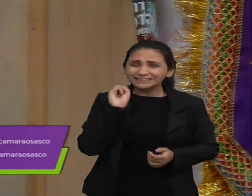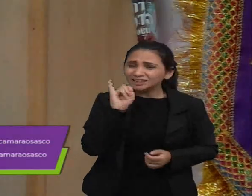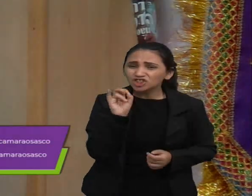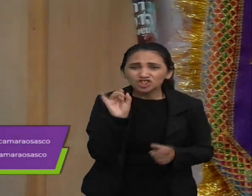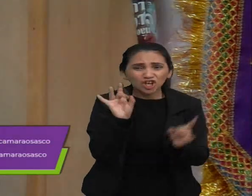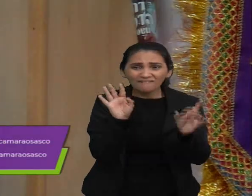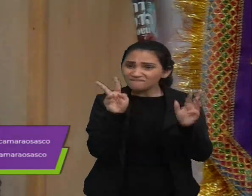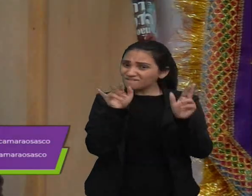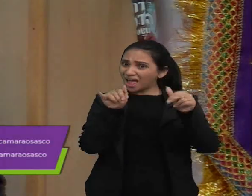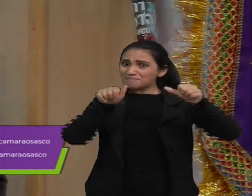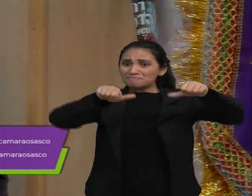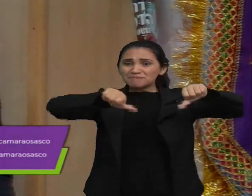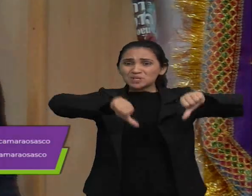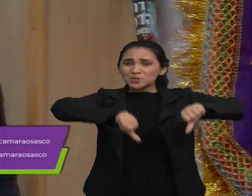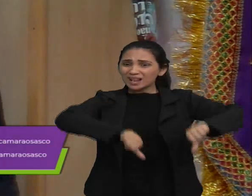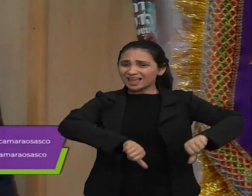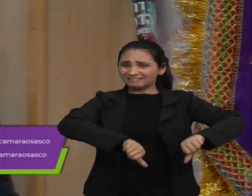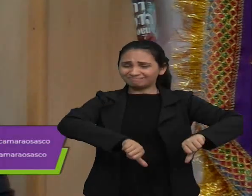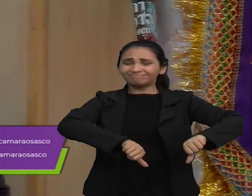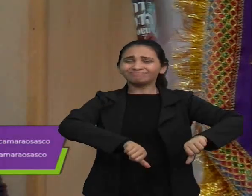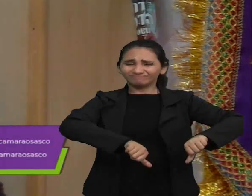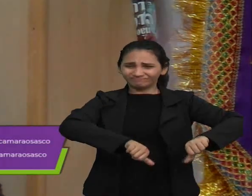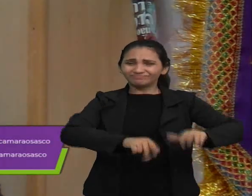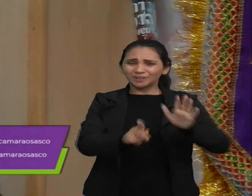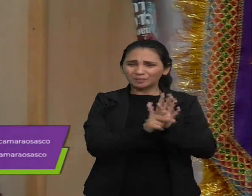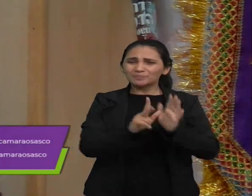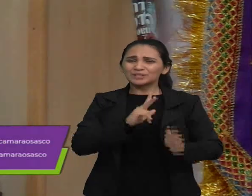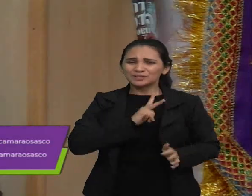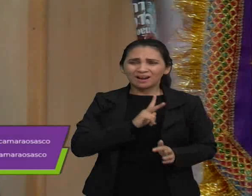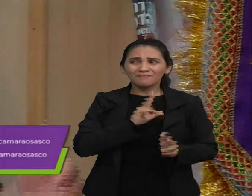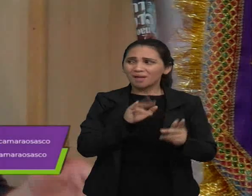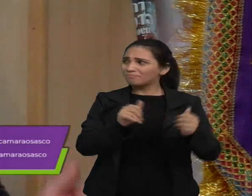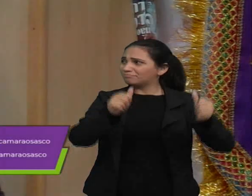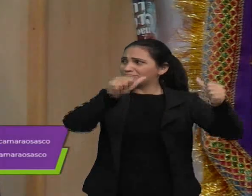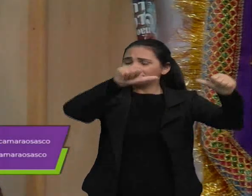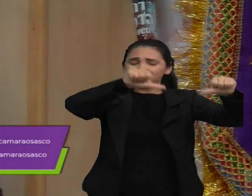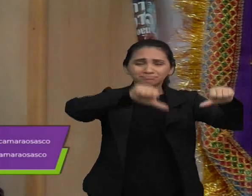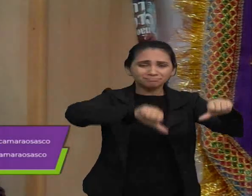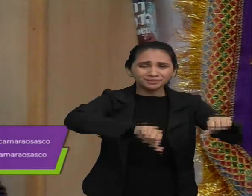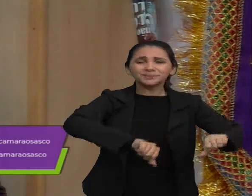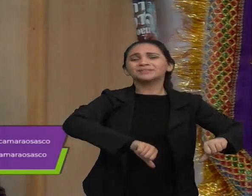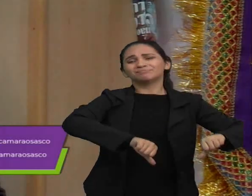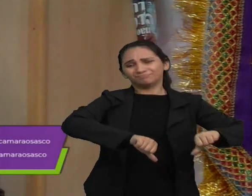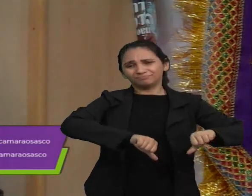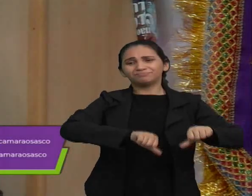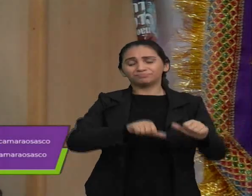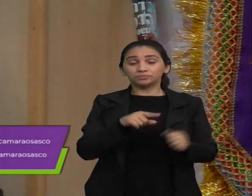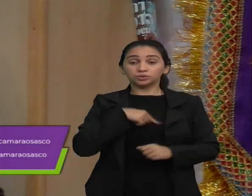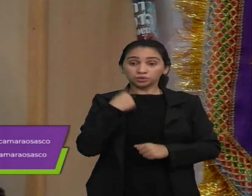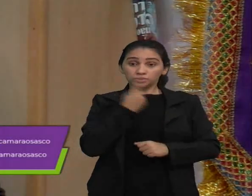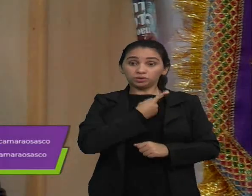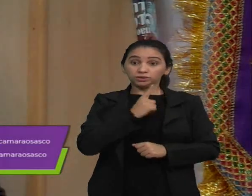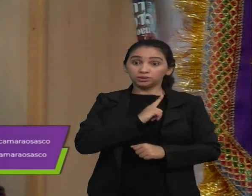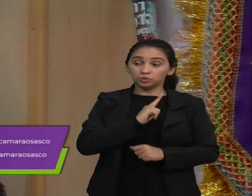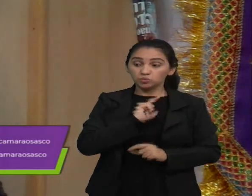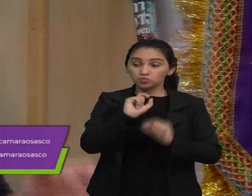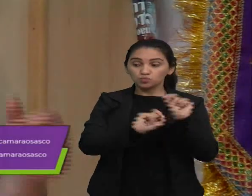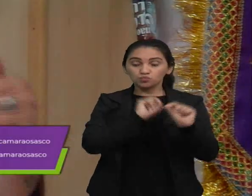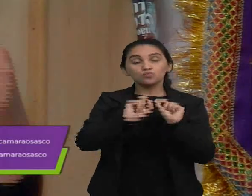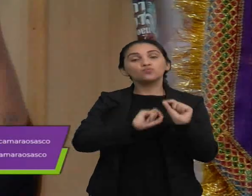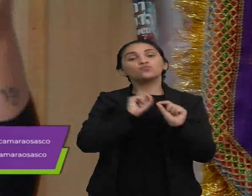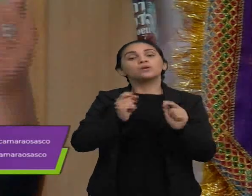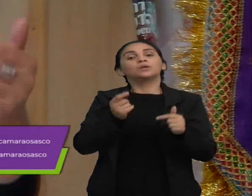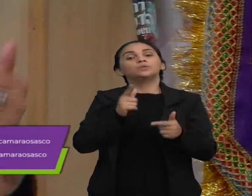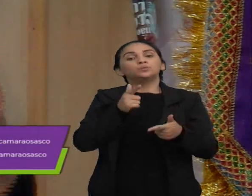vai piorar com o passar do tempo com a privatização corre-se o risco de a gente ter realmente um